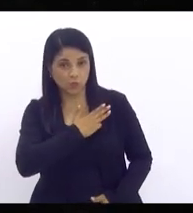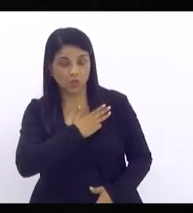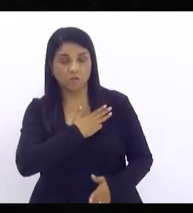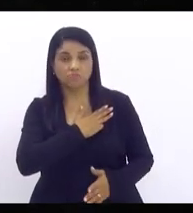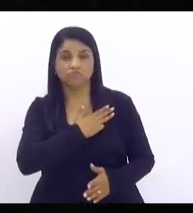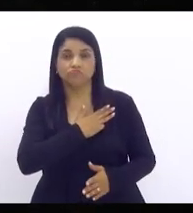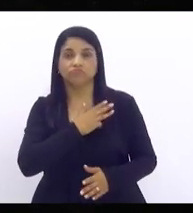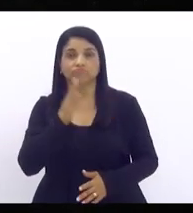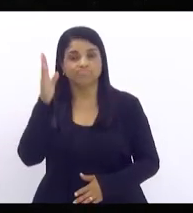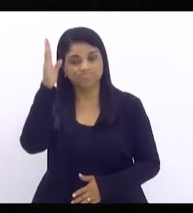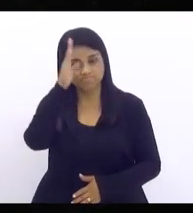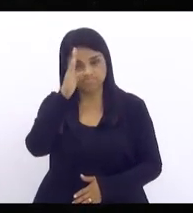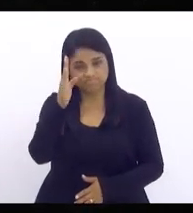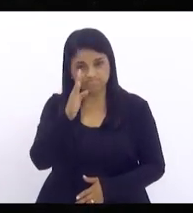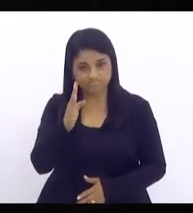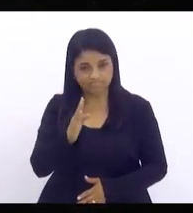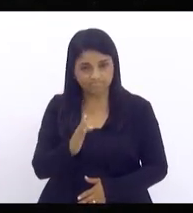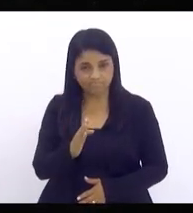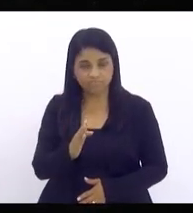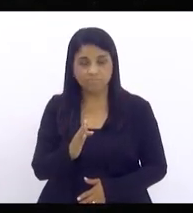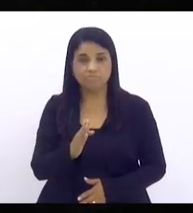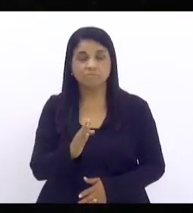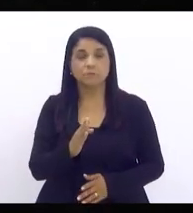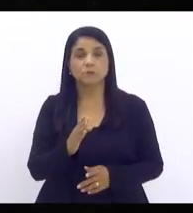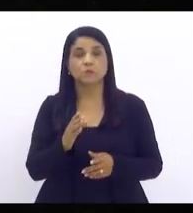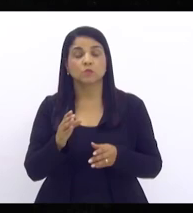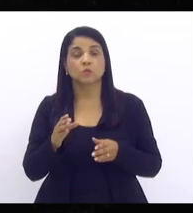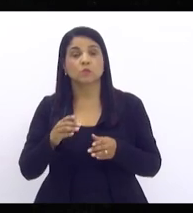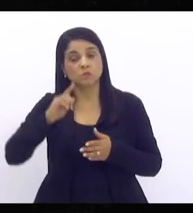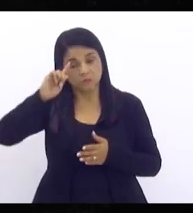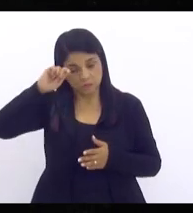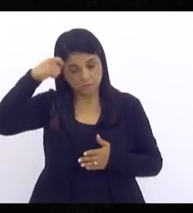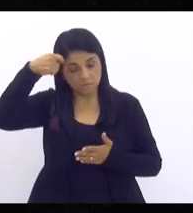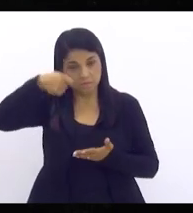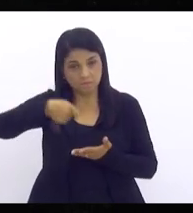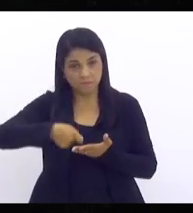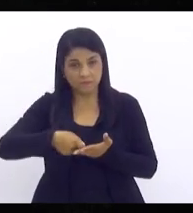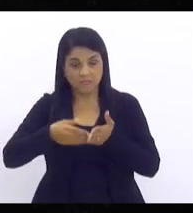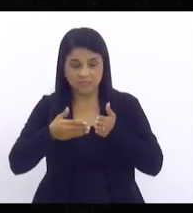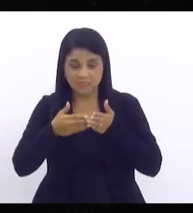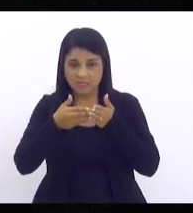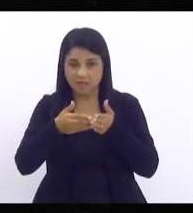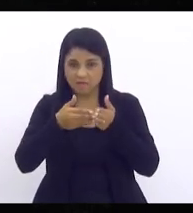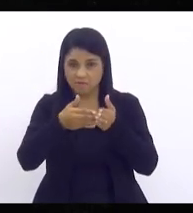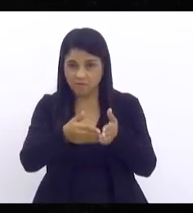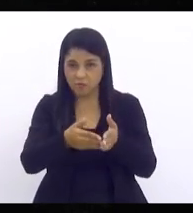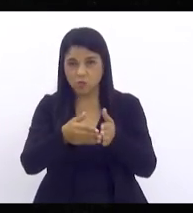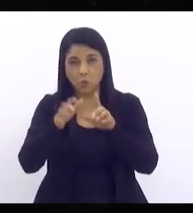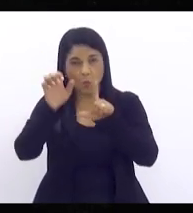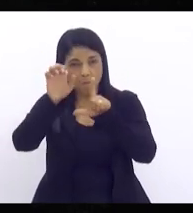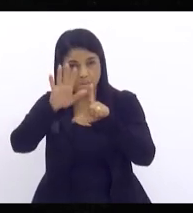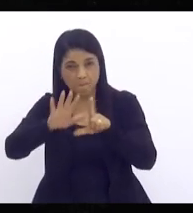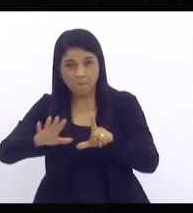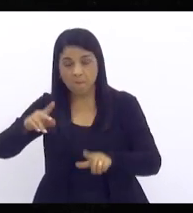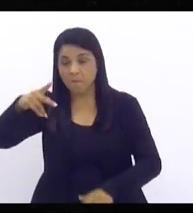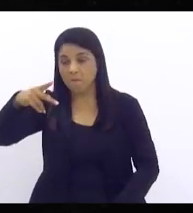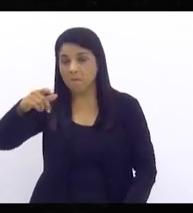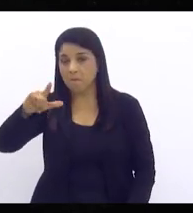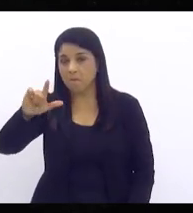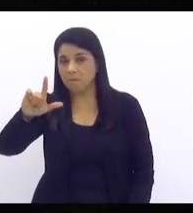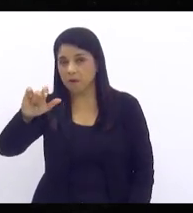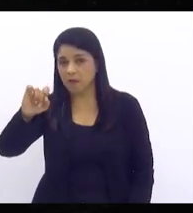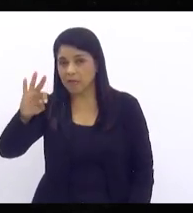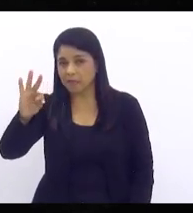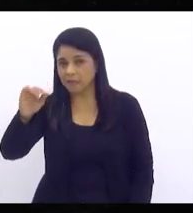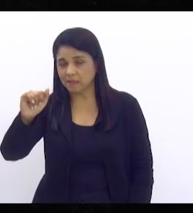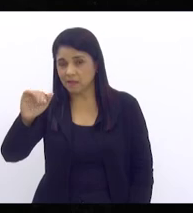Nacional, que determinava que uma parte dos navios-sonda, das plataformas, que eram construídas